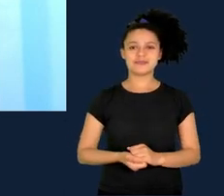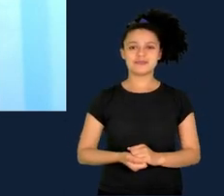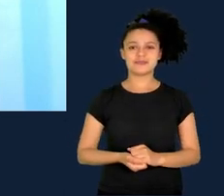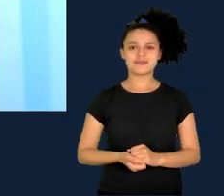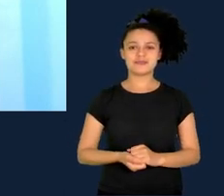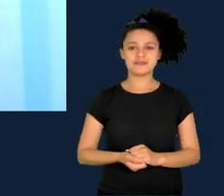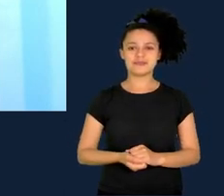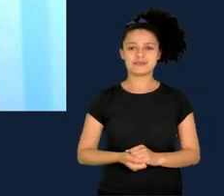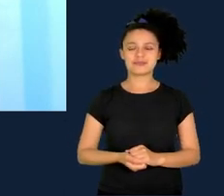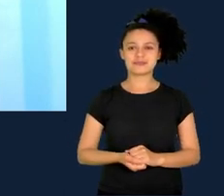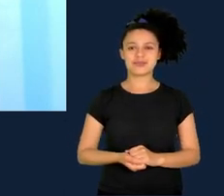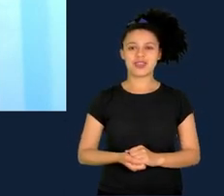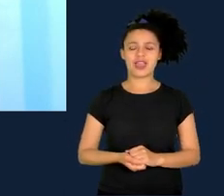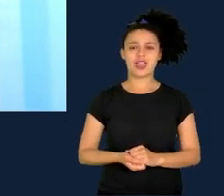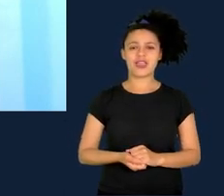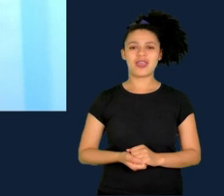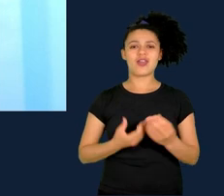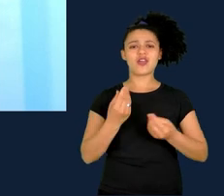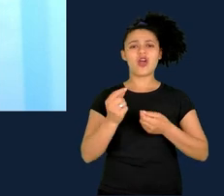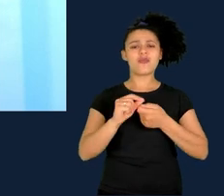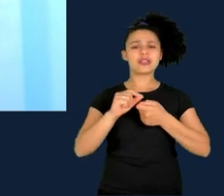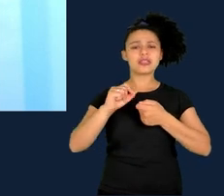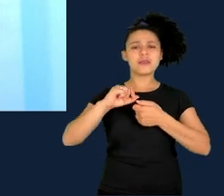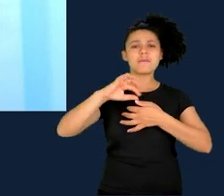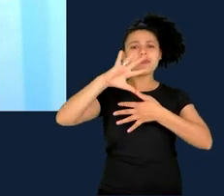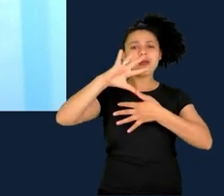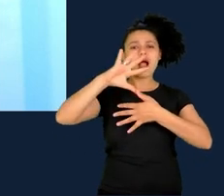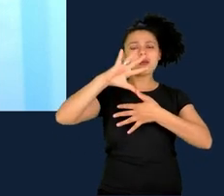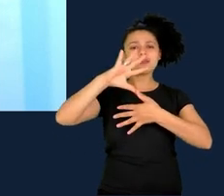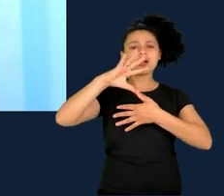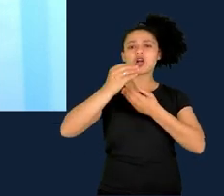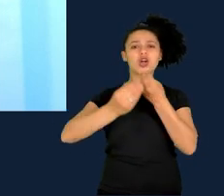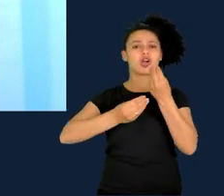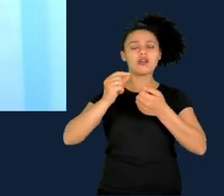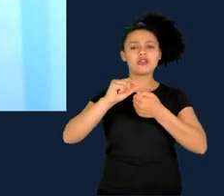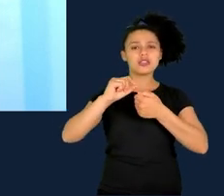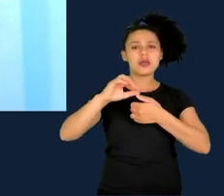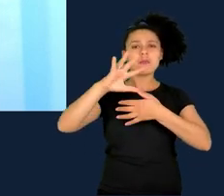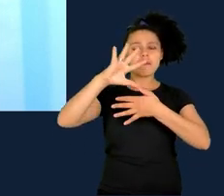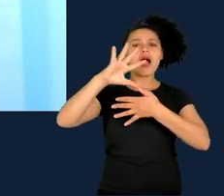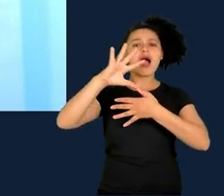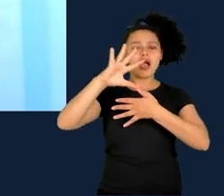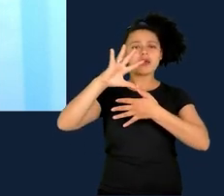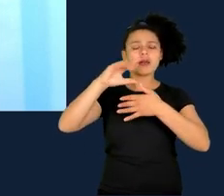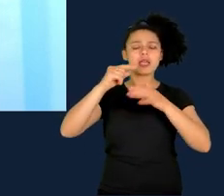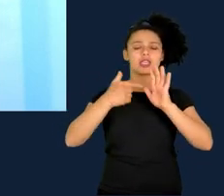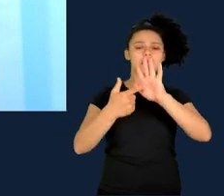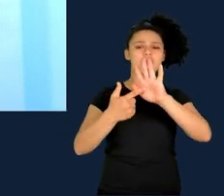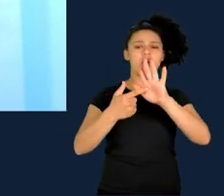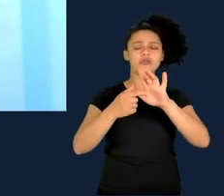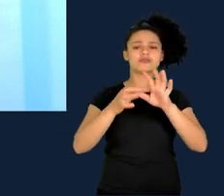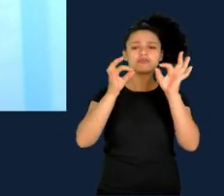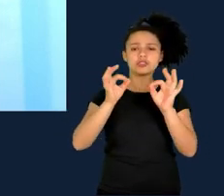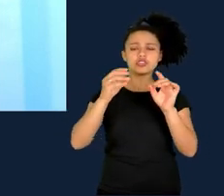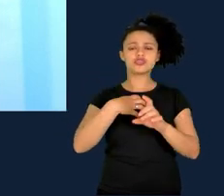Como fazer um mapa que represente corretamente esses impactos?